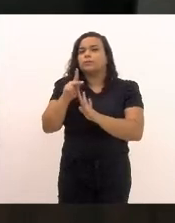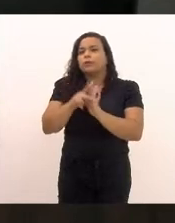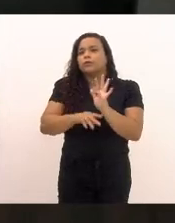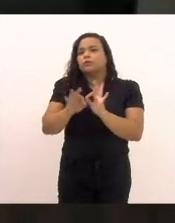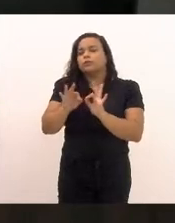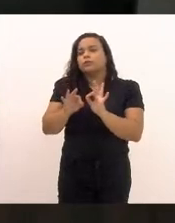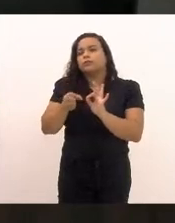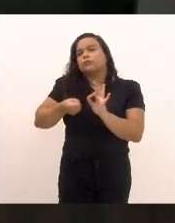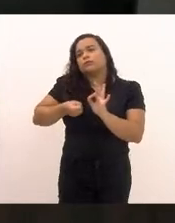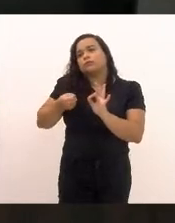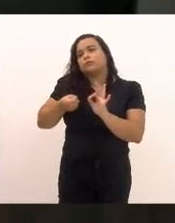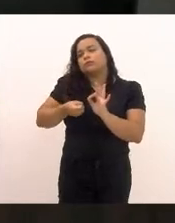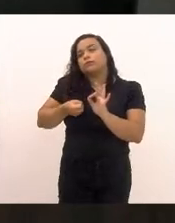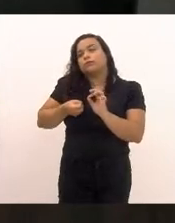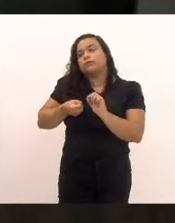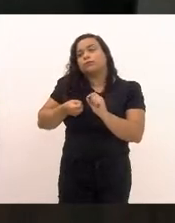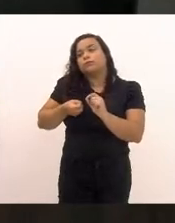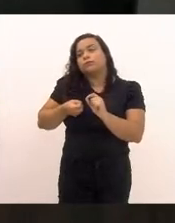Projeto número